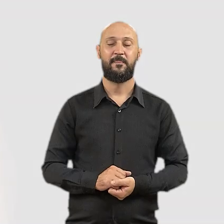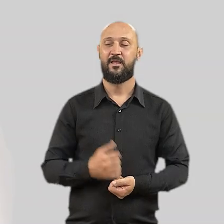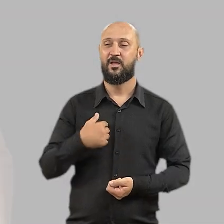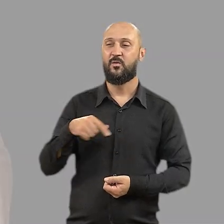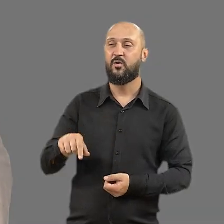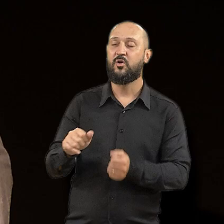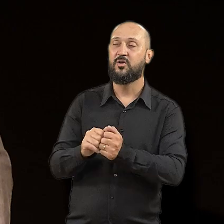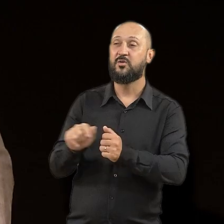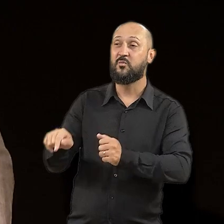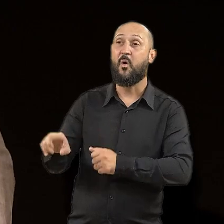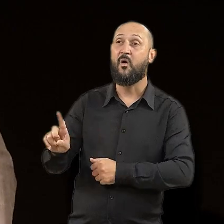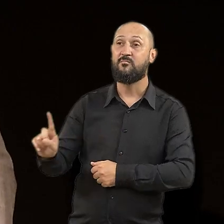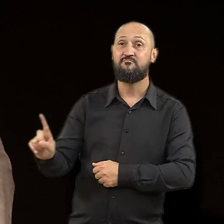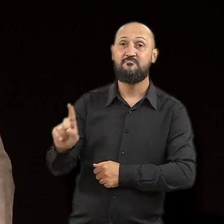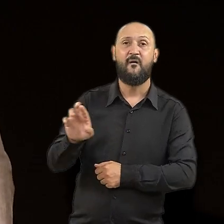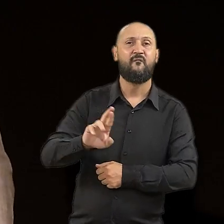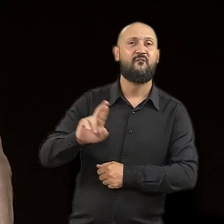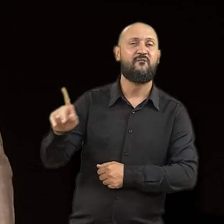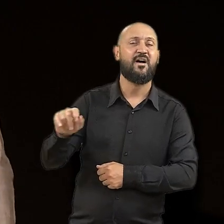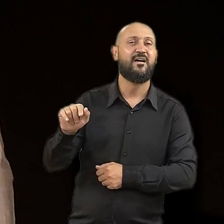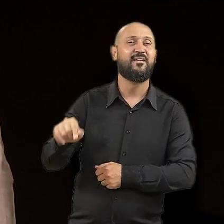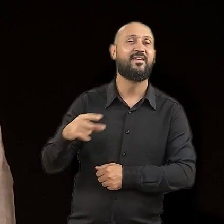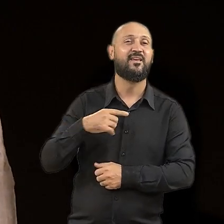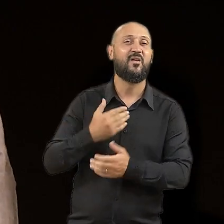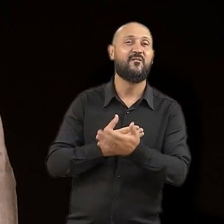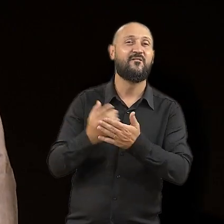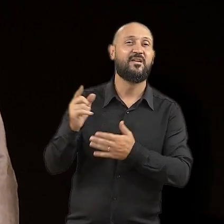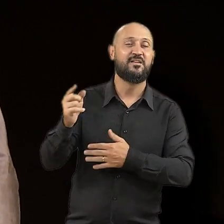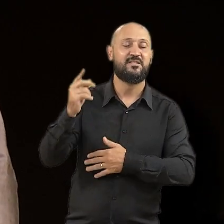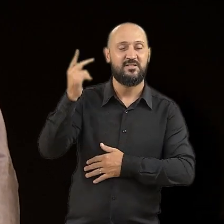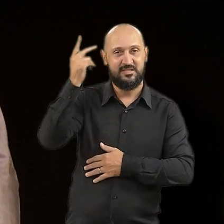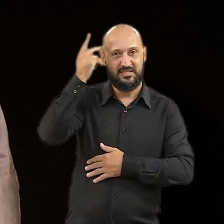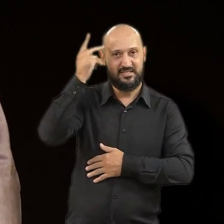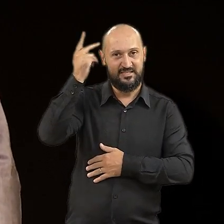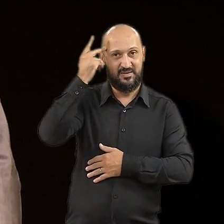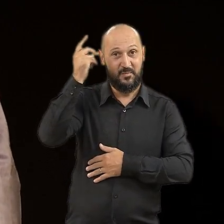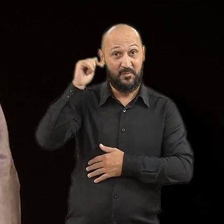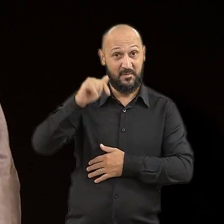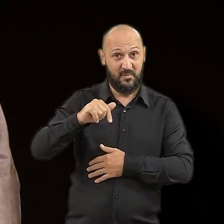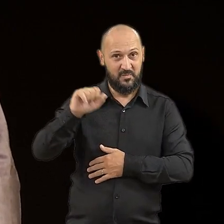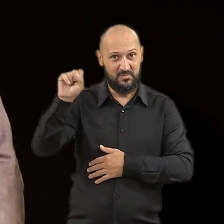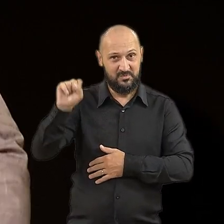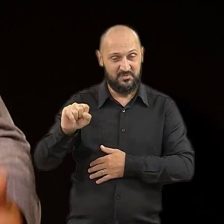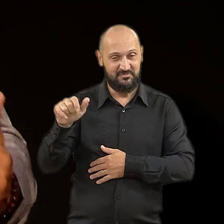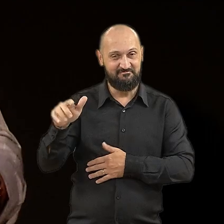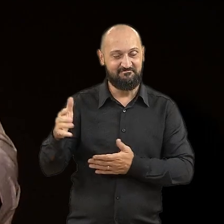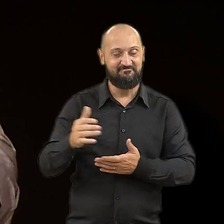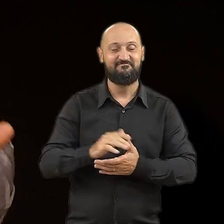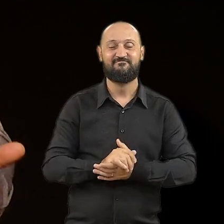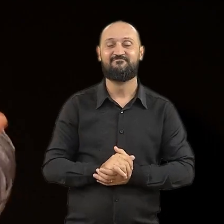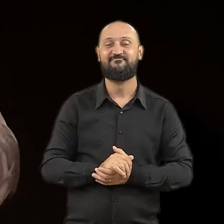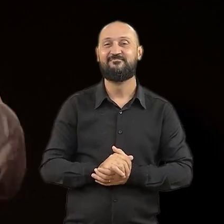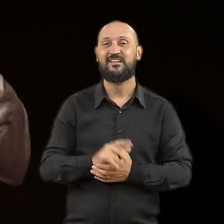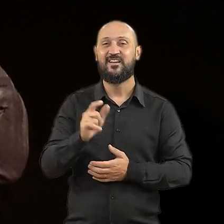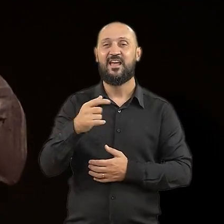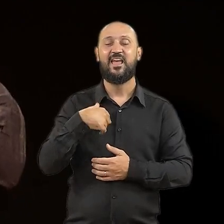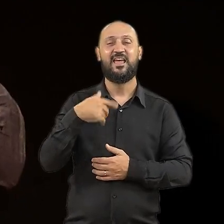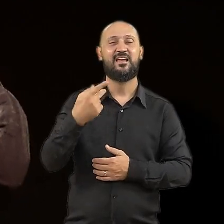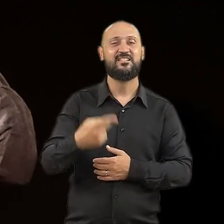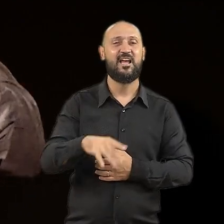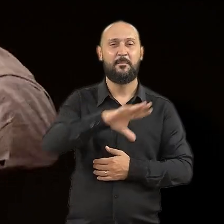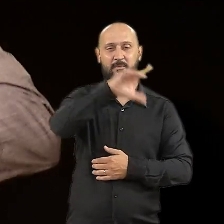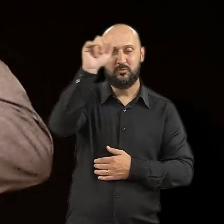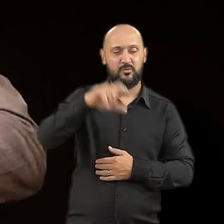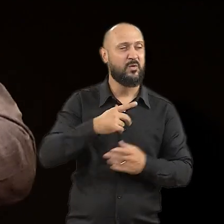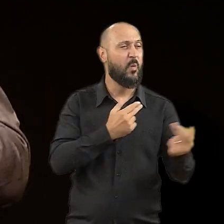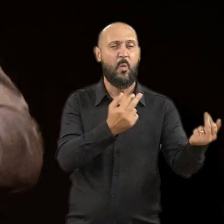Estou aqui com uma raridade, uma pérola que veio de São Caetano do Sul, porém é mais